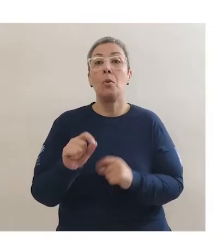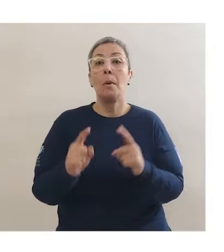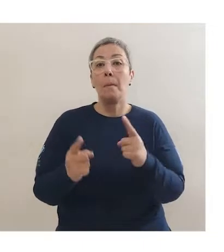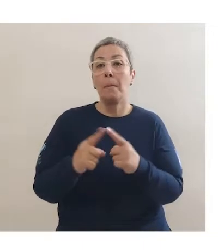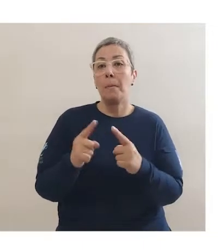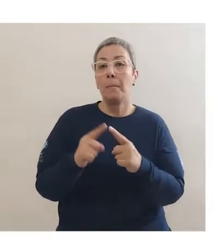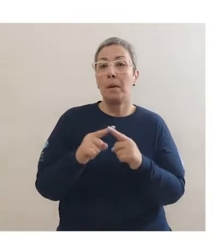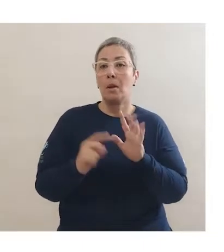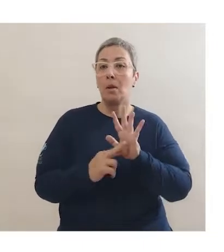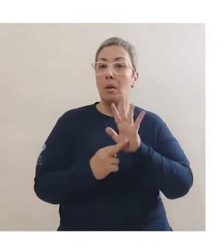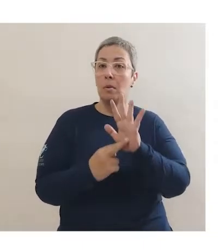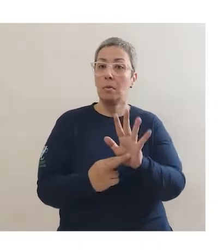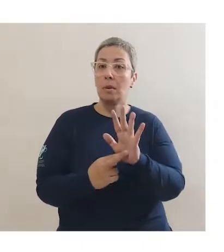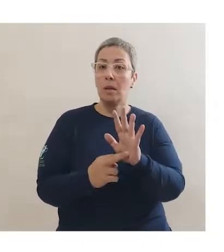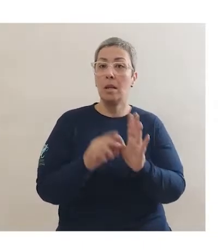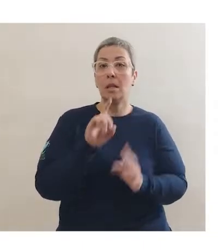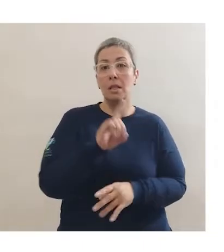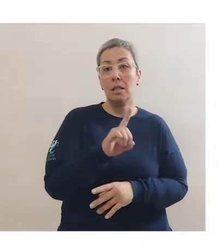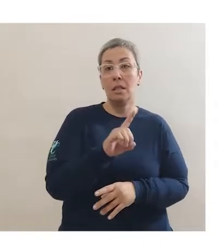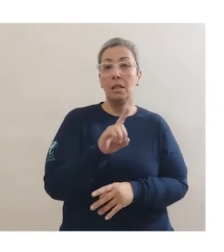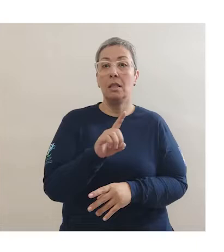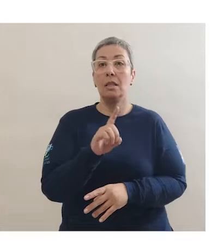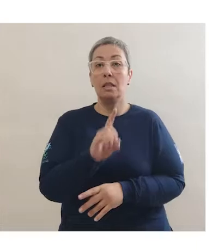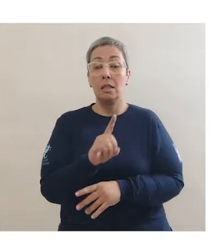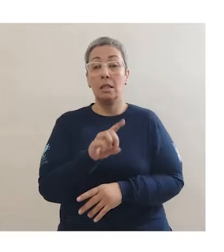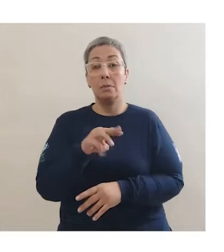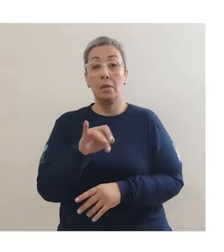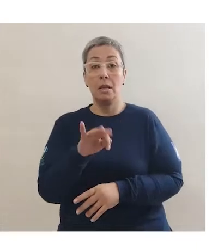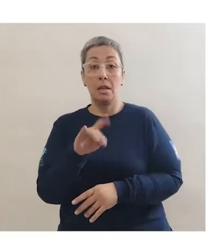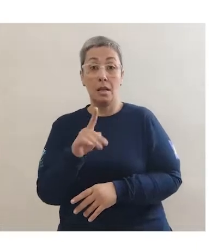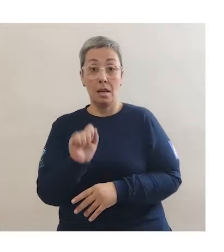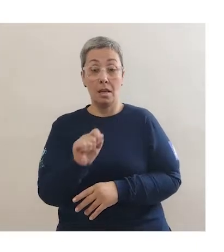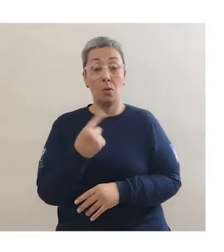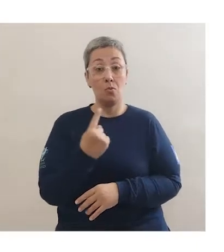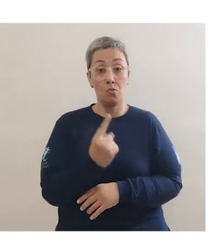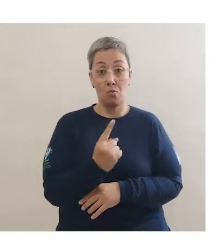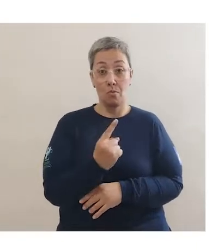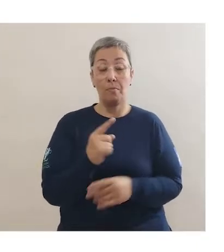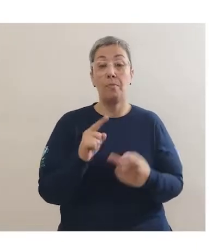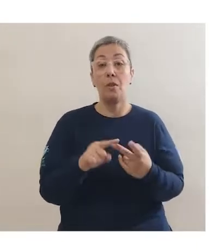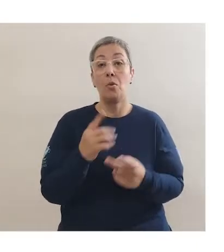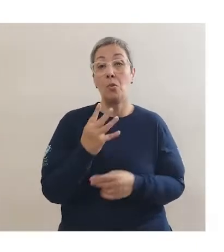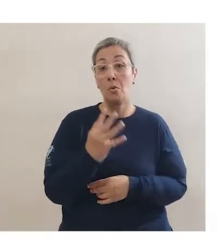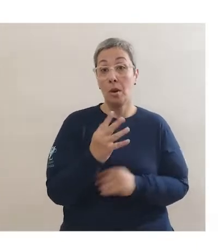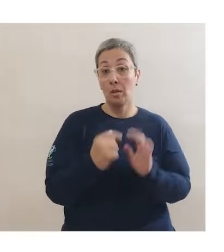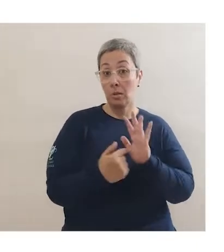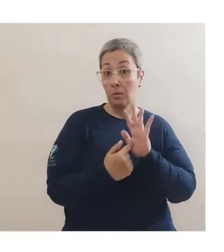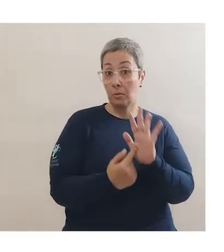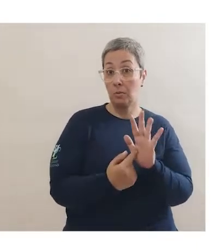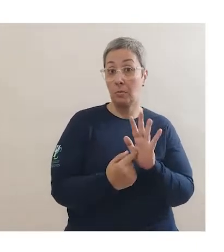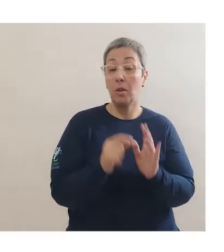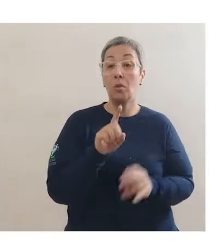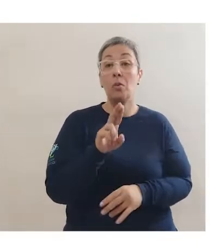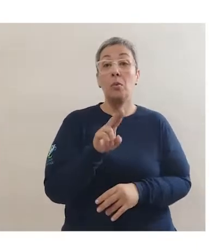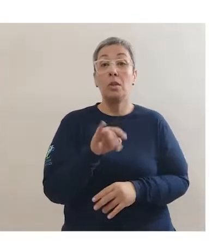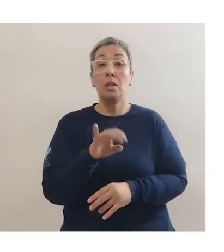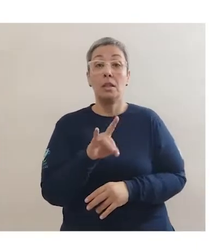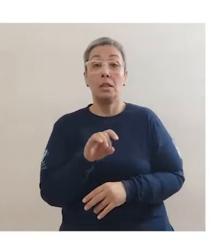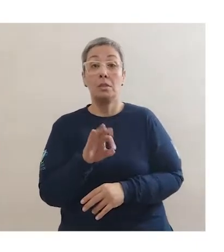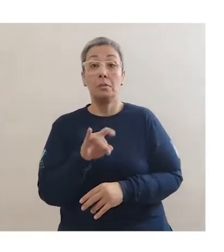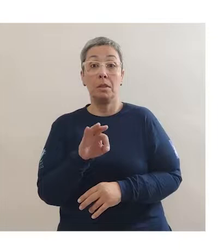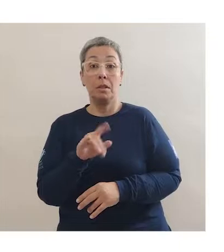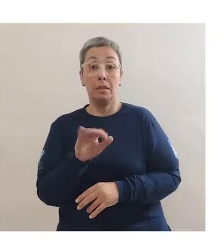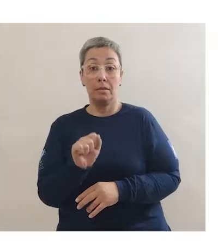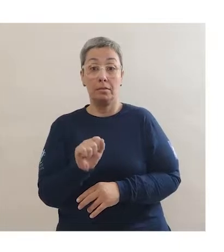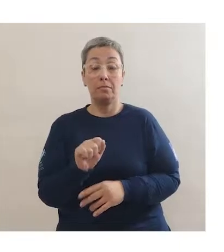Classifiquem-nos nomeando o primeiro, o segundo e o terceiro, respectivamente. Seria outra pergunta.